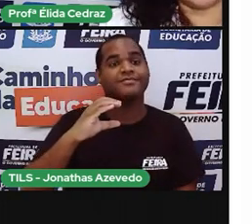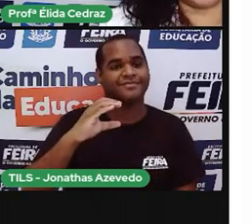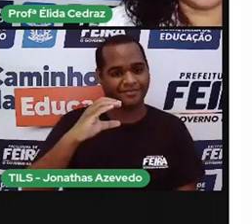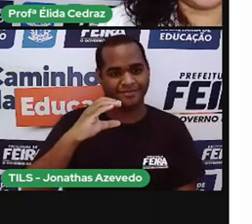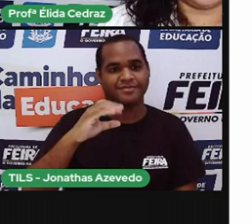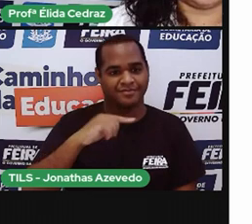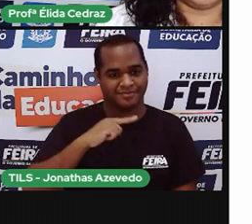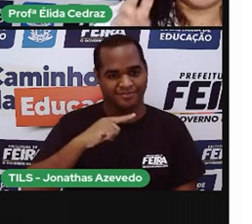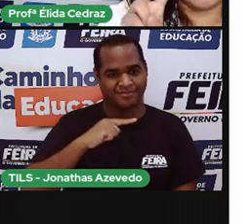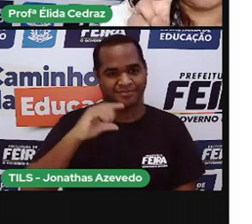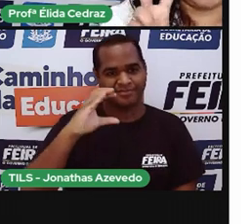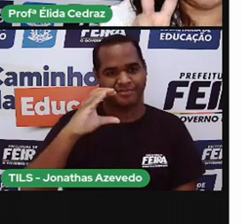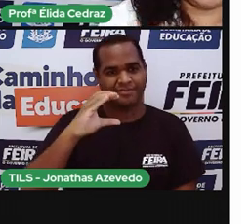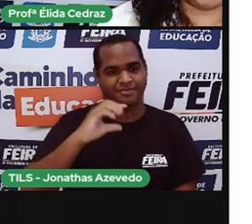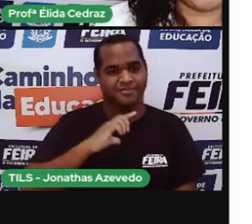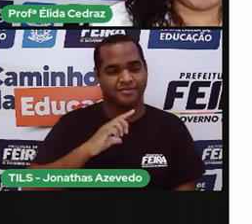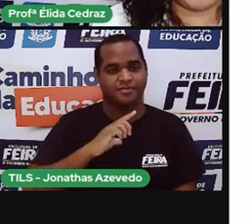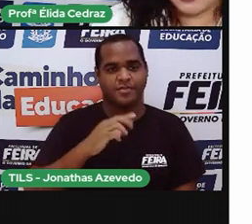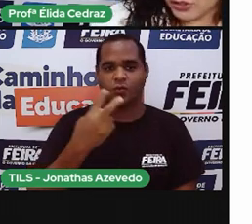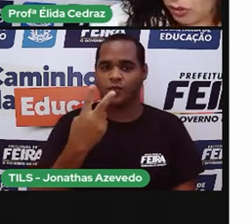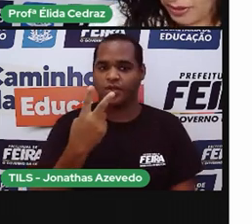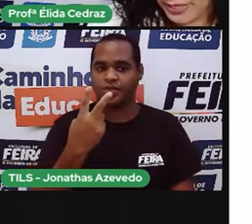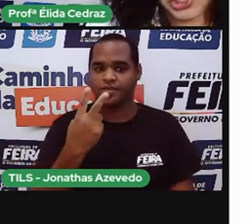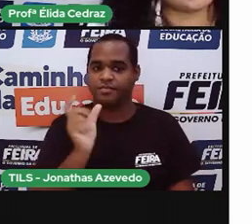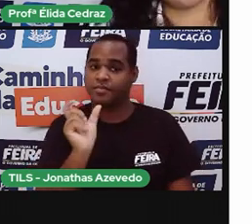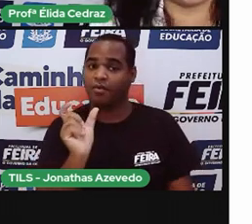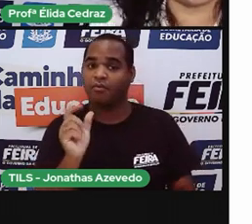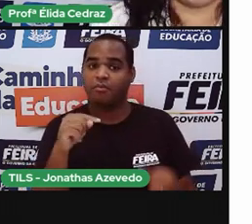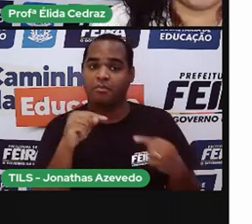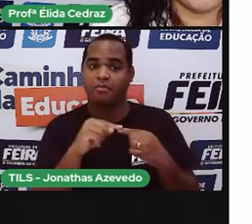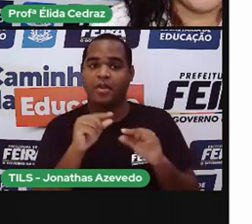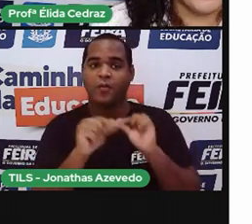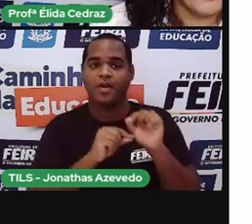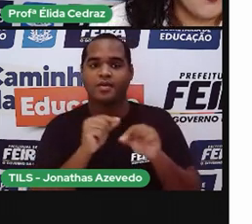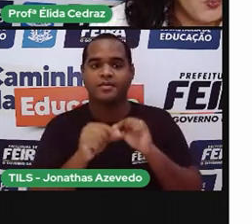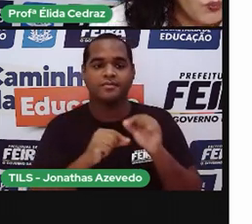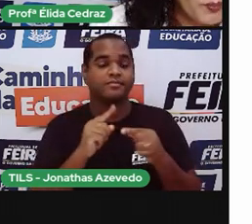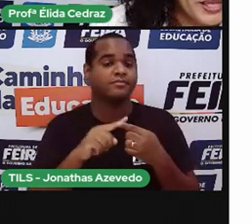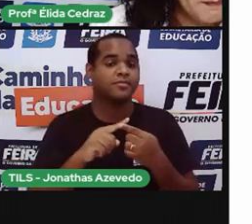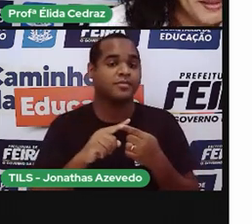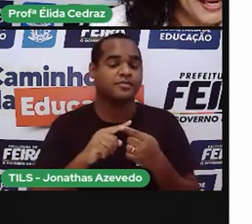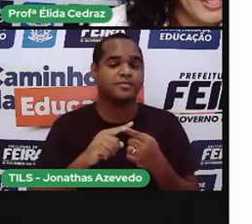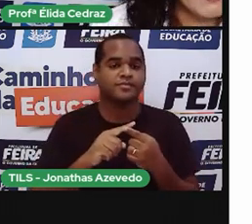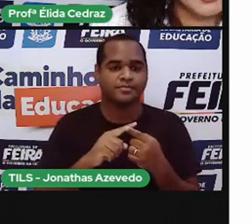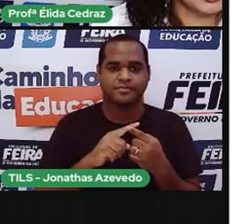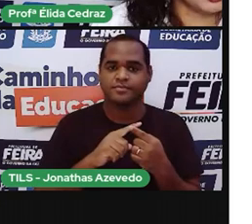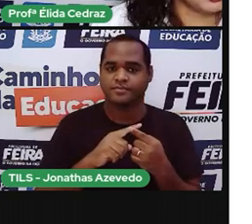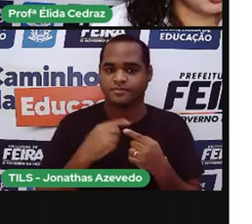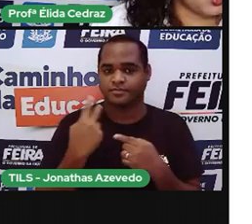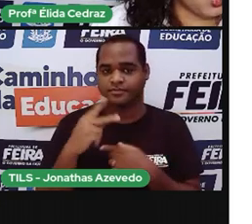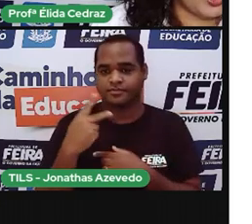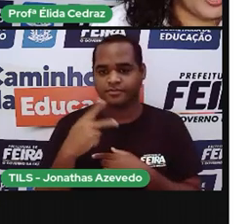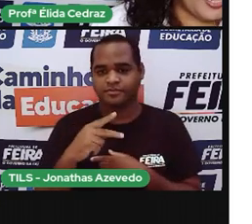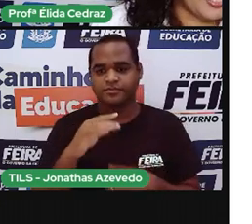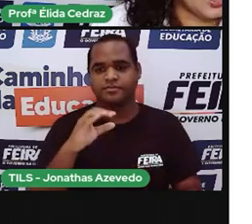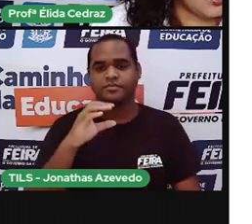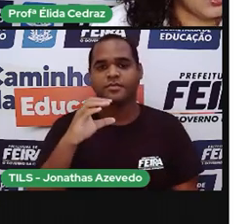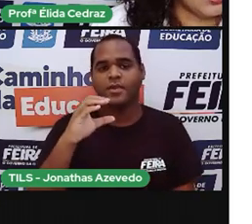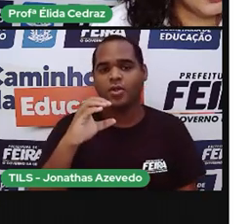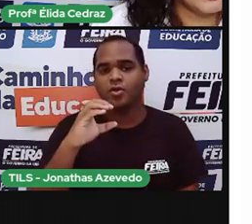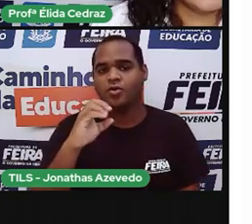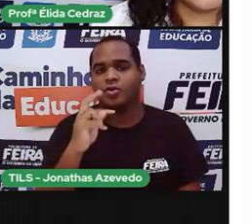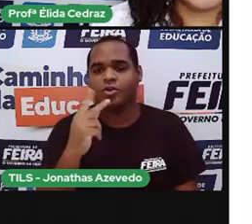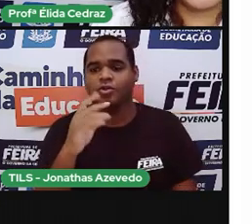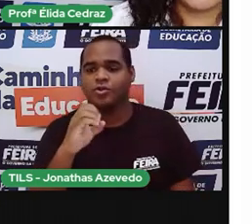E a letra C tem. E tem, ó, duas palavrinhas. Como é que a gente vai arrumar? Uma palavra é